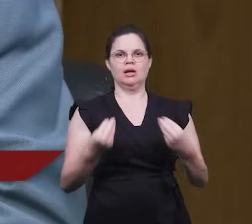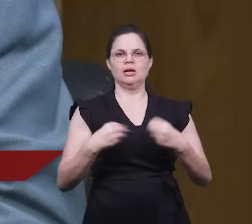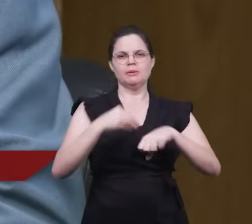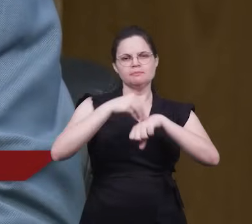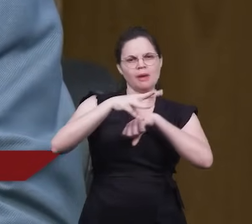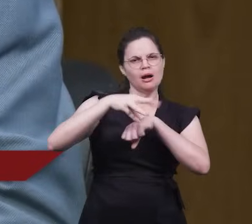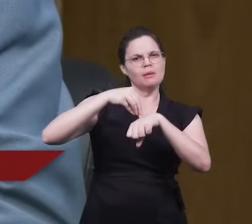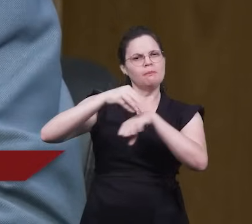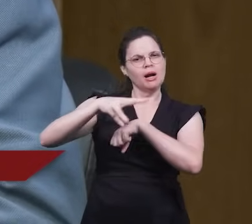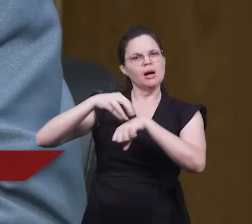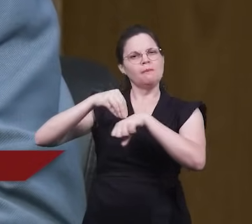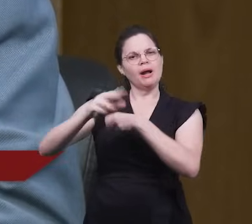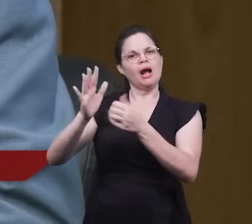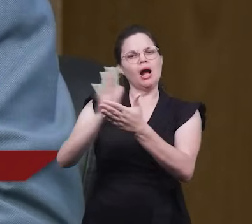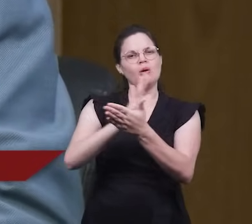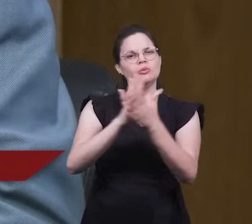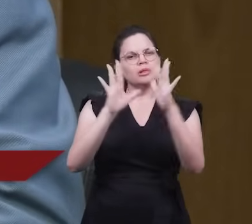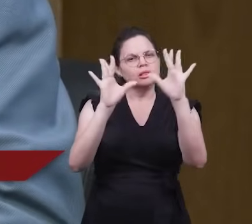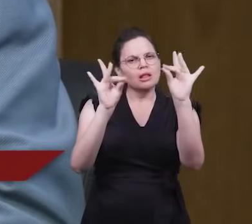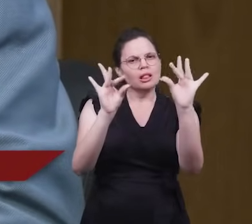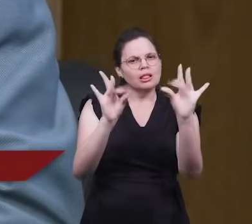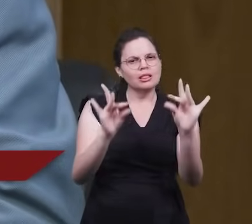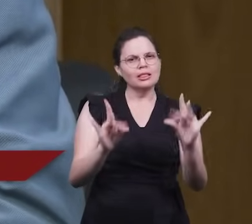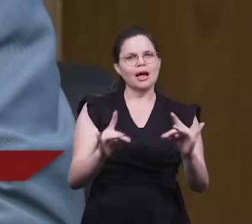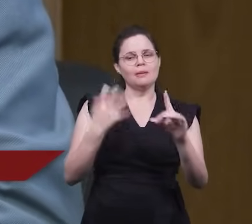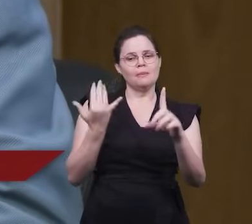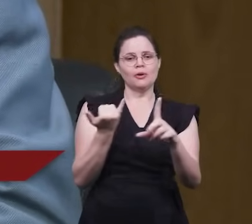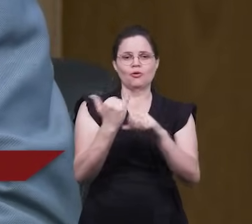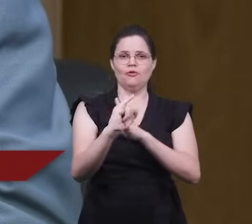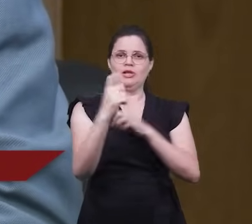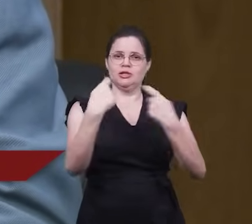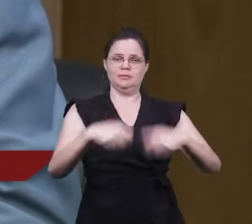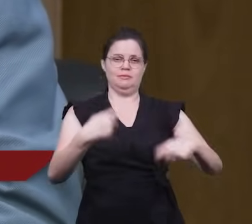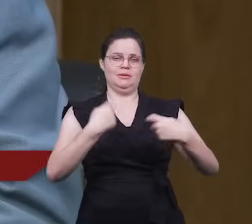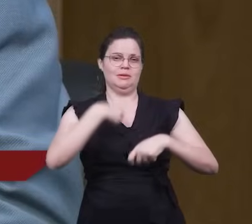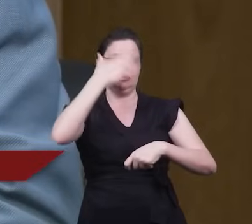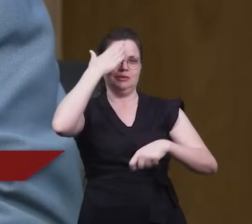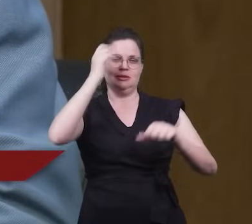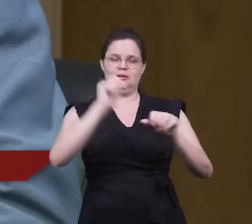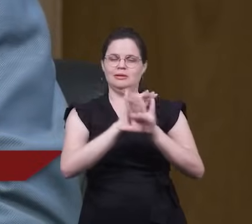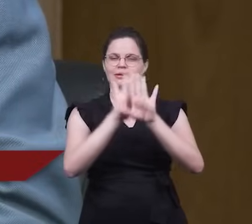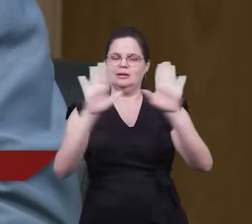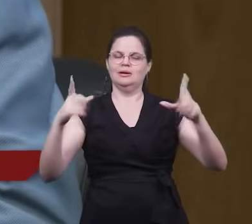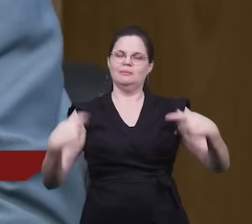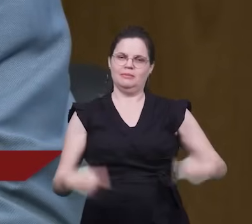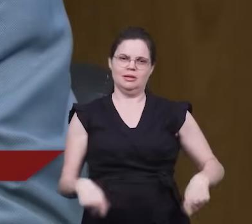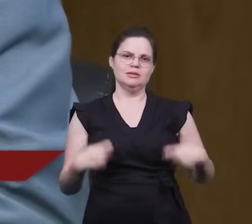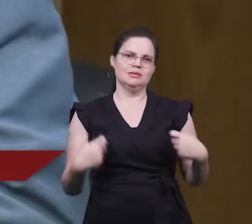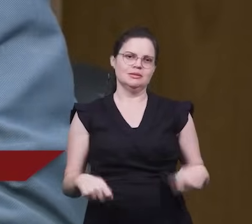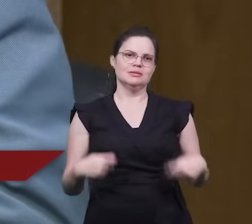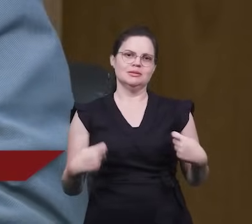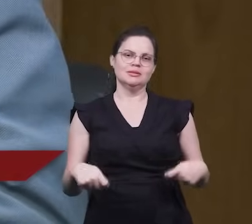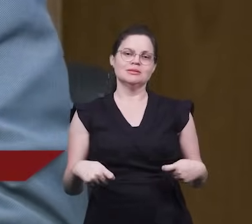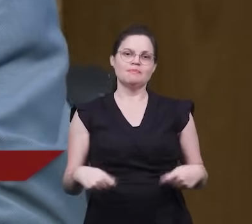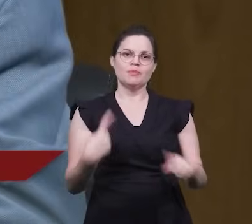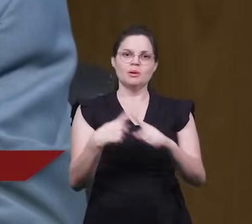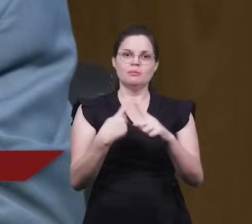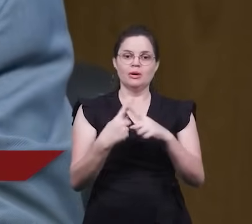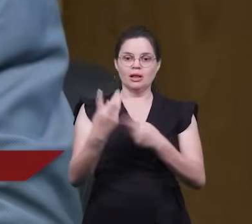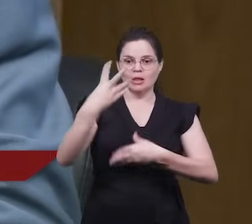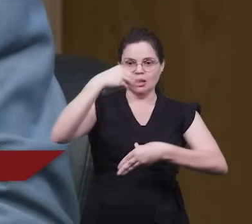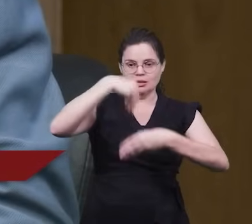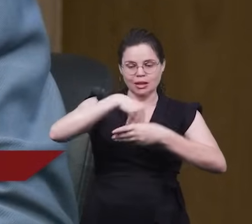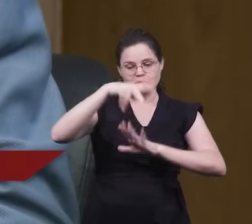dizer, nuances, alguns detalhes proféticos que são notáveis porque fazem parte